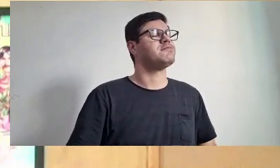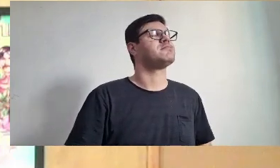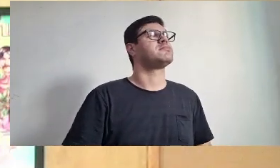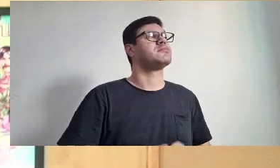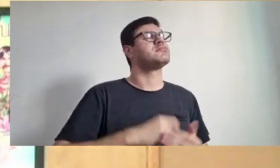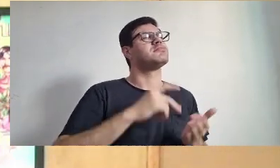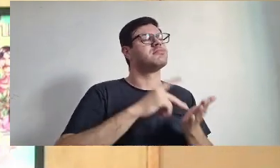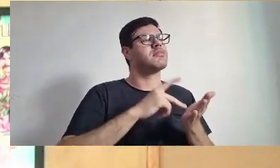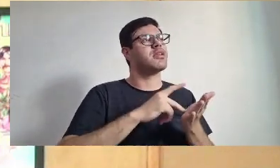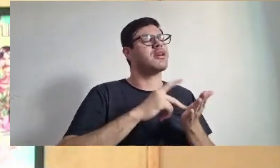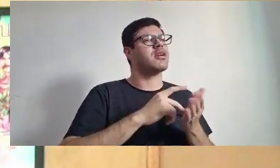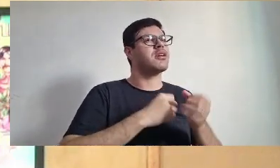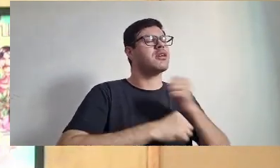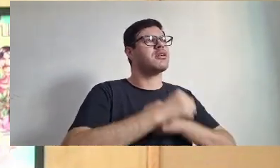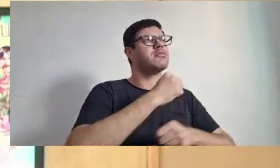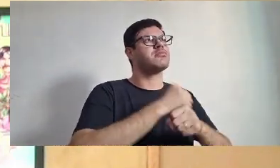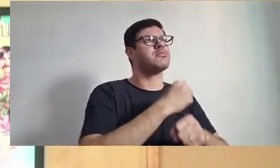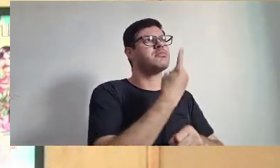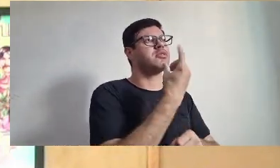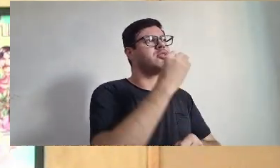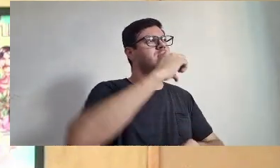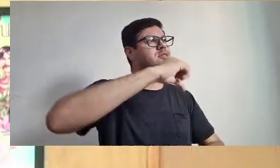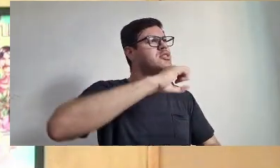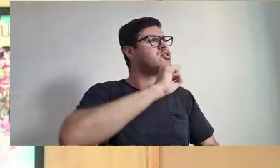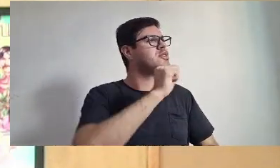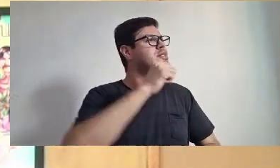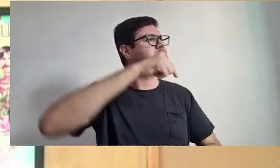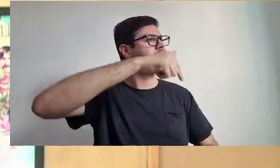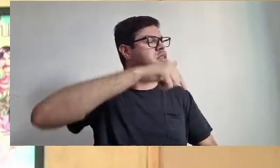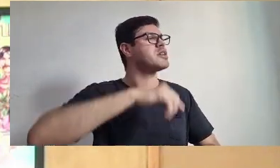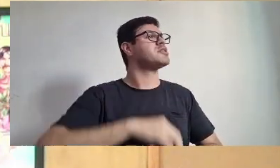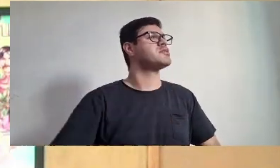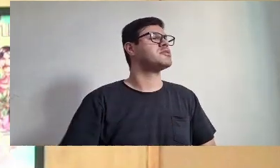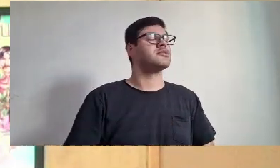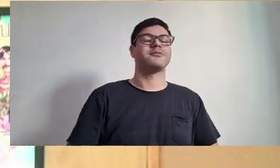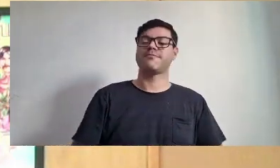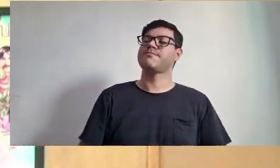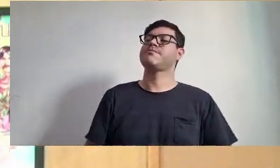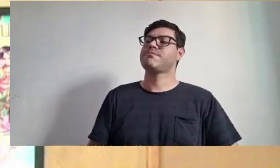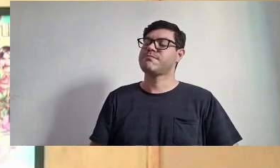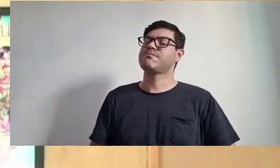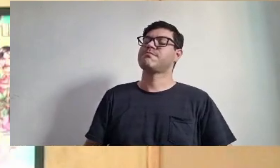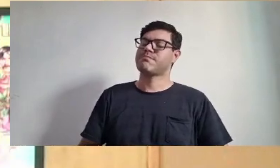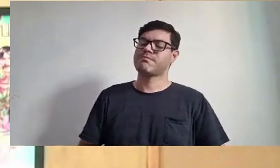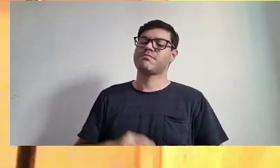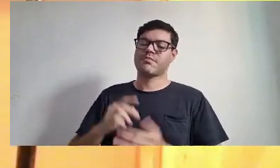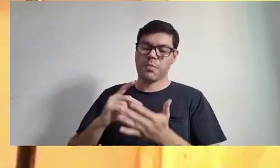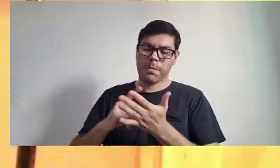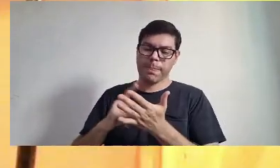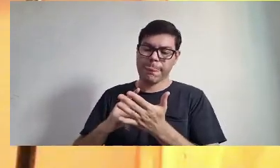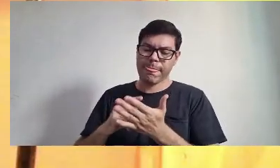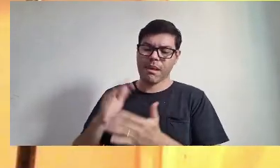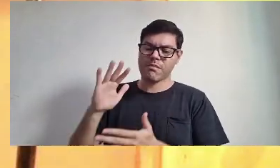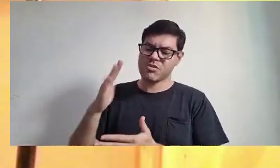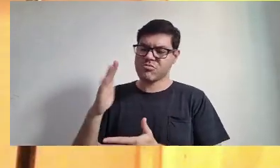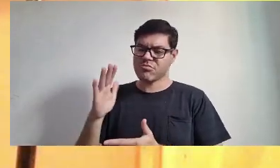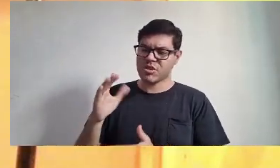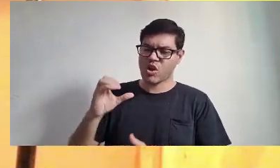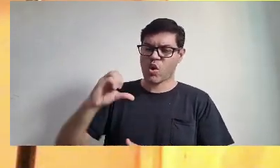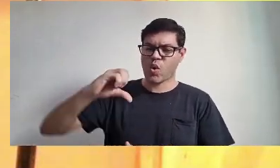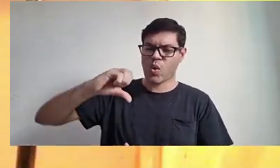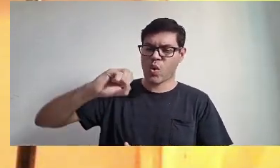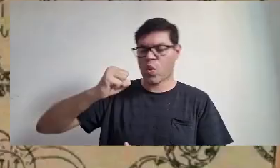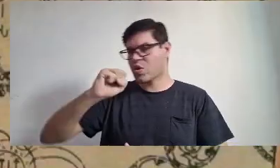que em 87, se eu não estou enganado. Eu acho que foi por aí. Muito bem, acho que foi sim. Ou se não, 88, no máximo. A